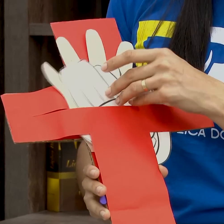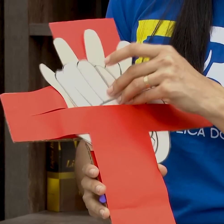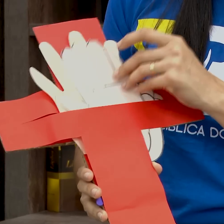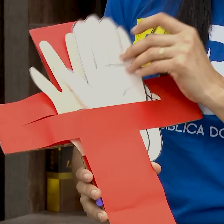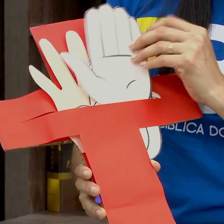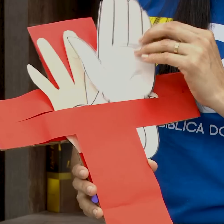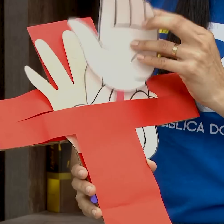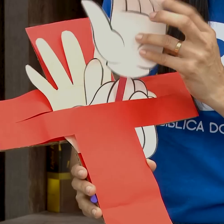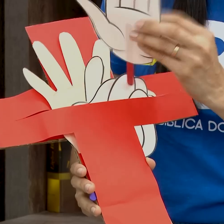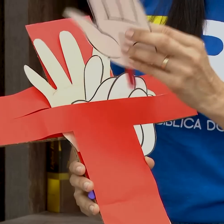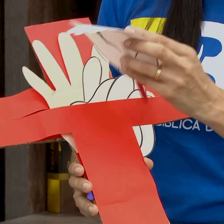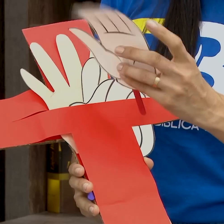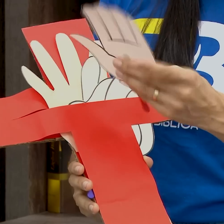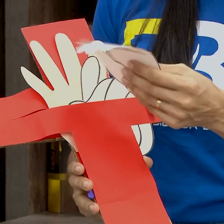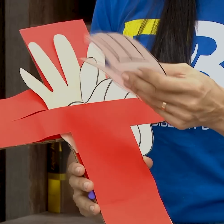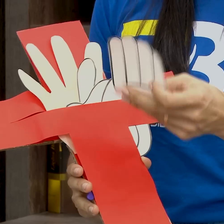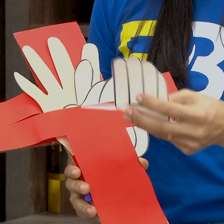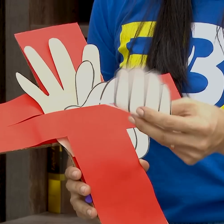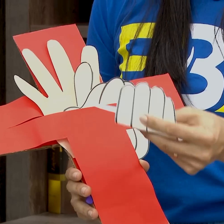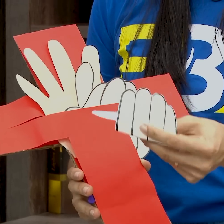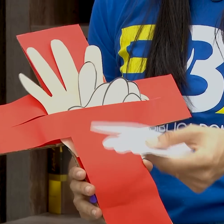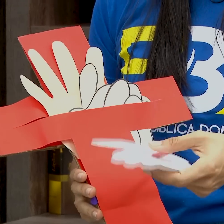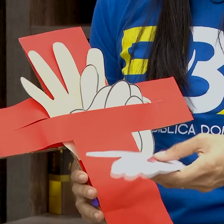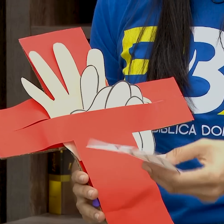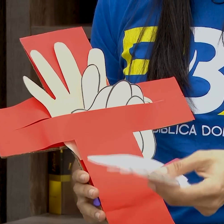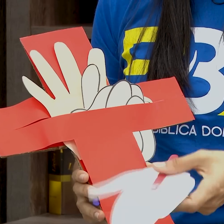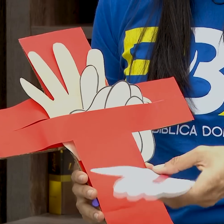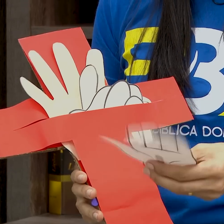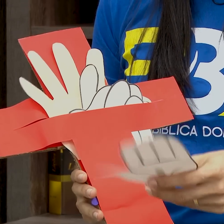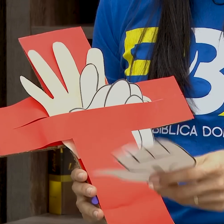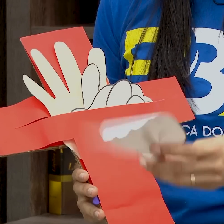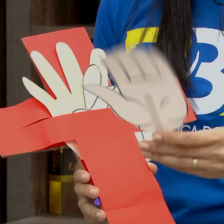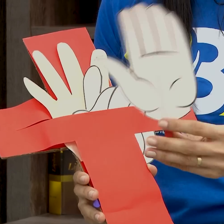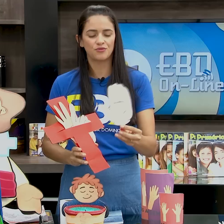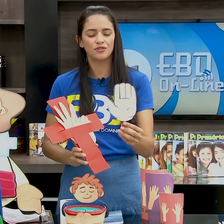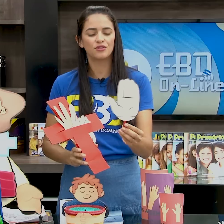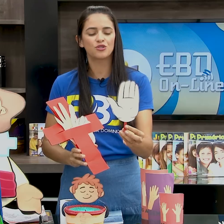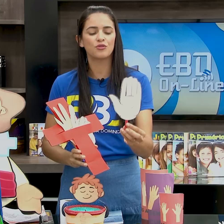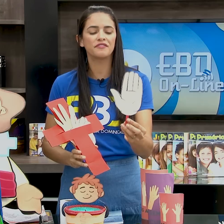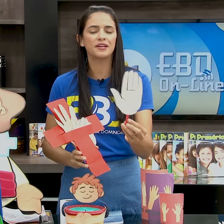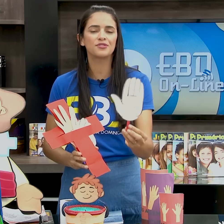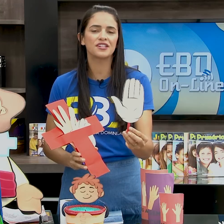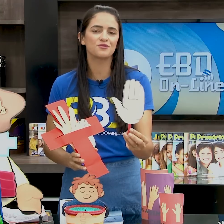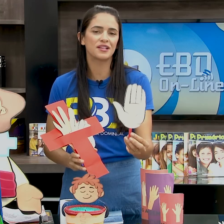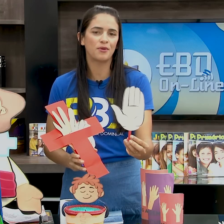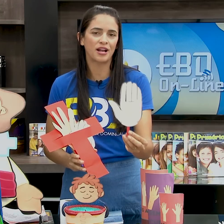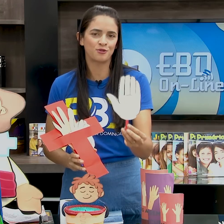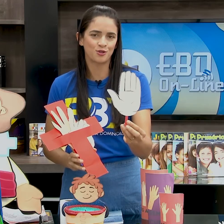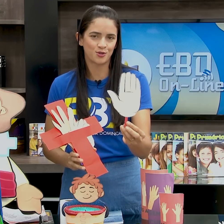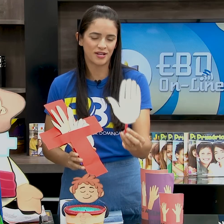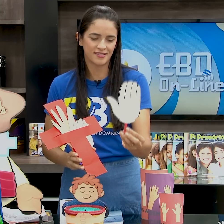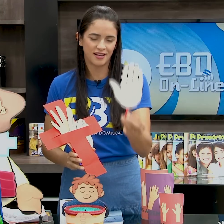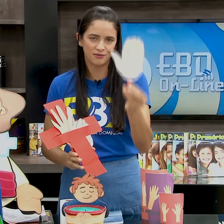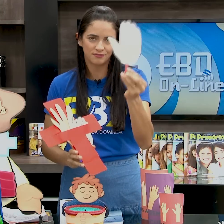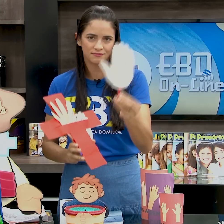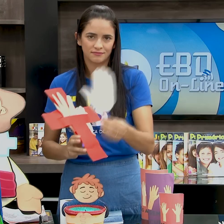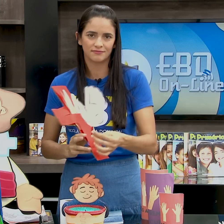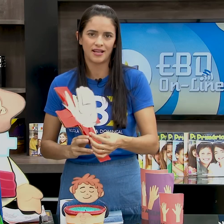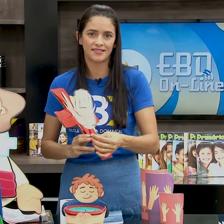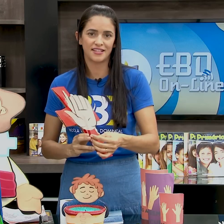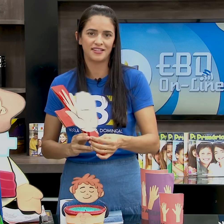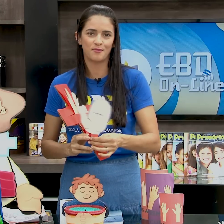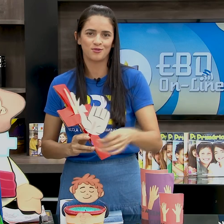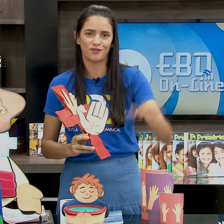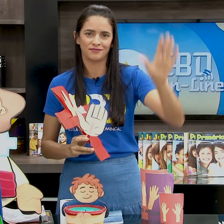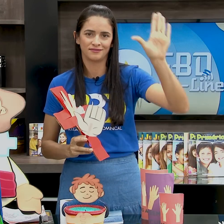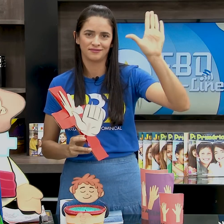aqui quando nós passamos a receber Jesus quando nós convidamos Jesus a morar no nosso coração